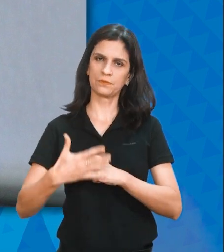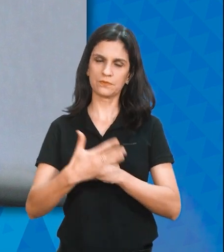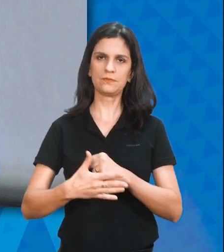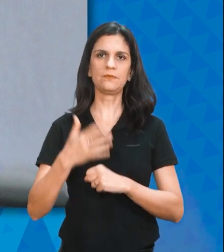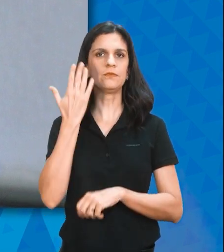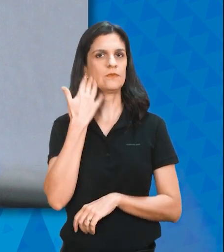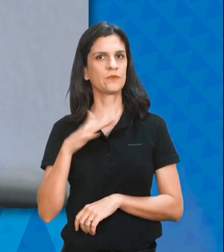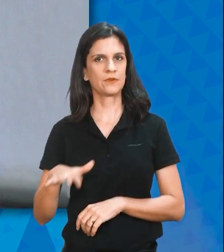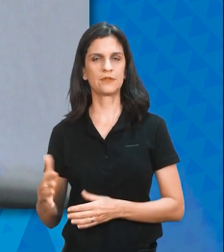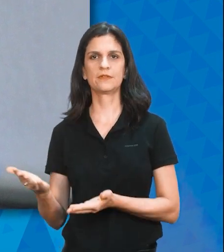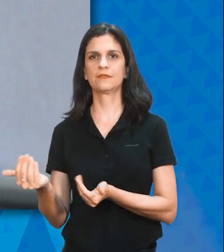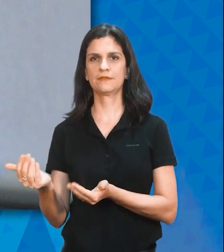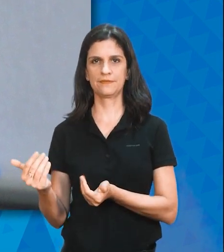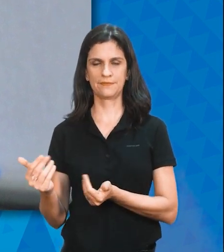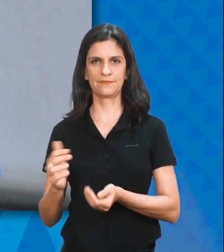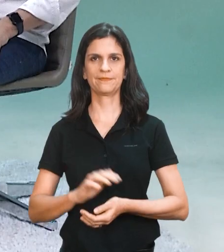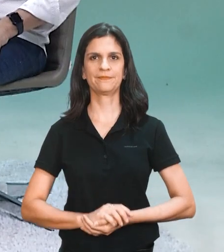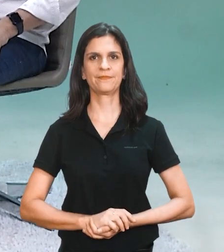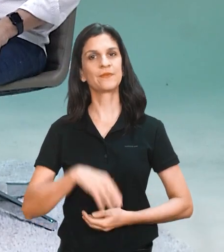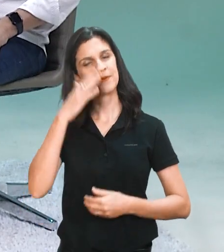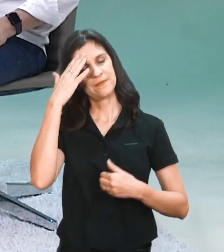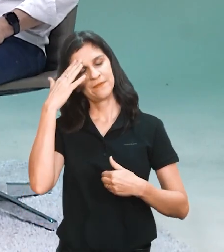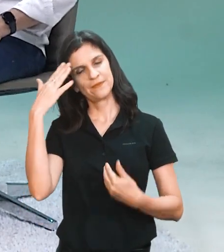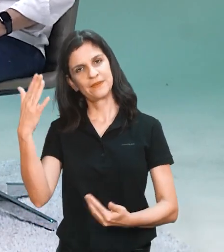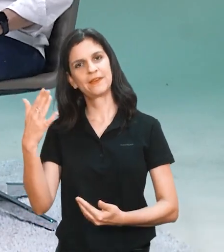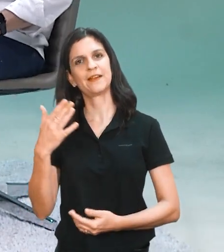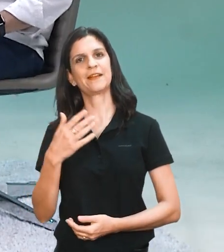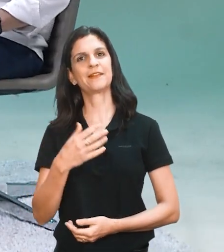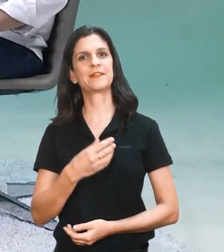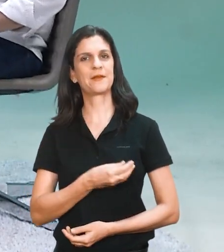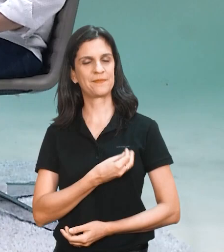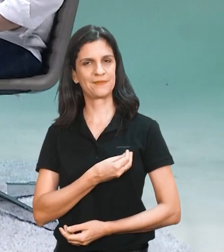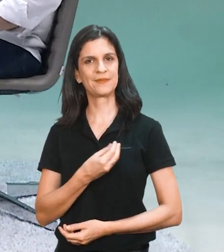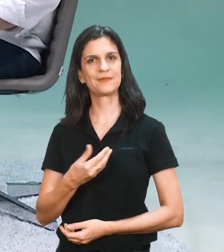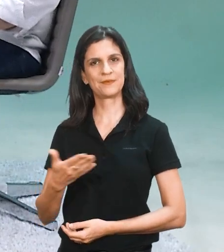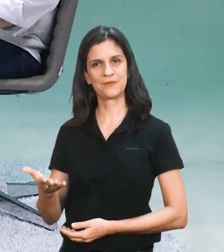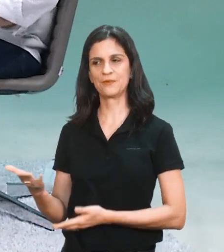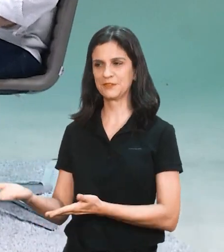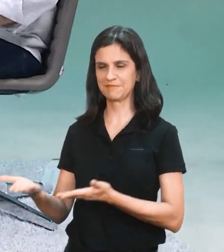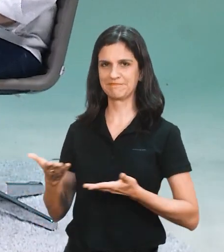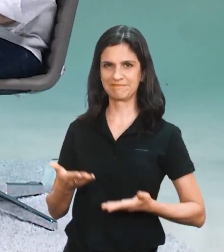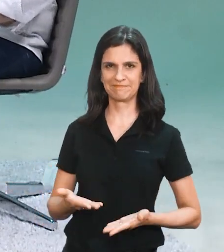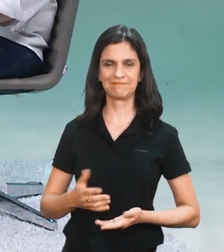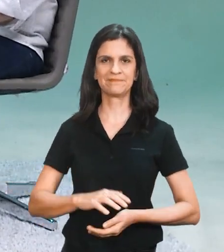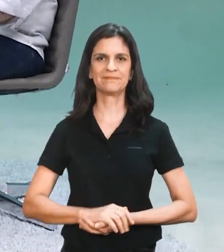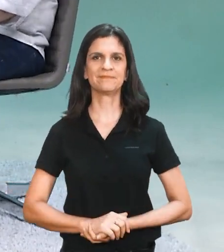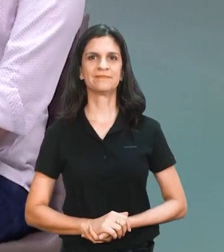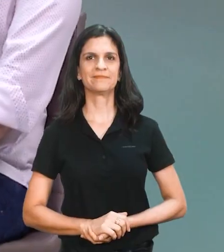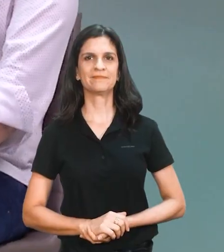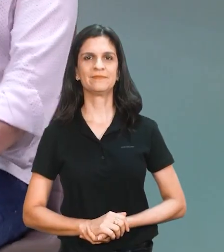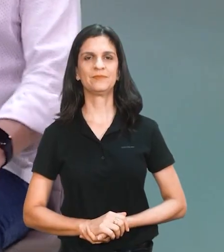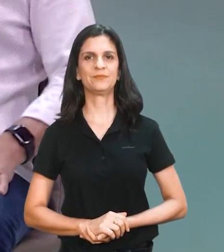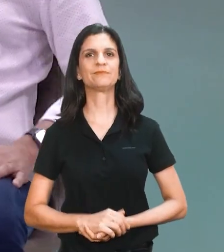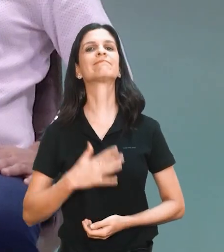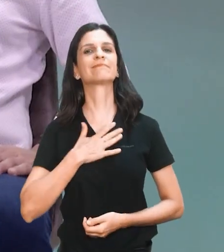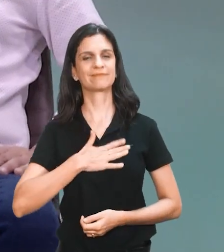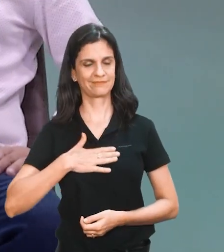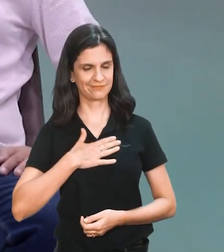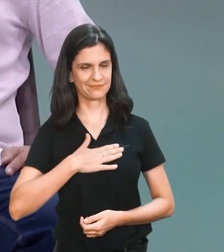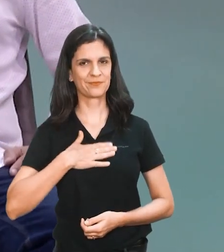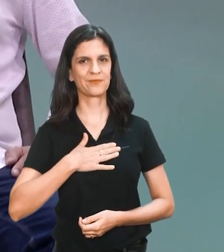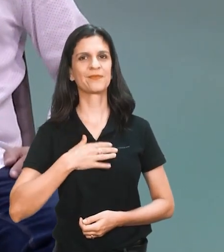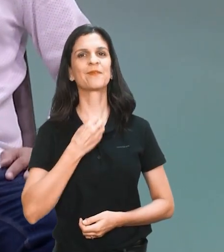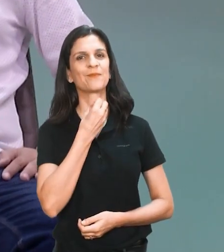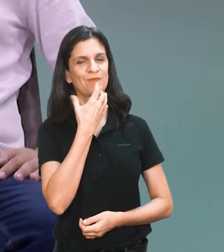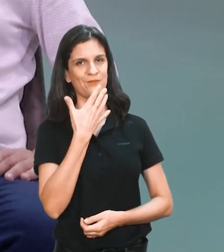Direitos da Criança e do Adolescente. Obrigada, vereador, pela sua participação hoje aqui com a gente. Olá, Dai. É